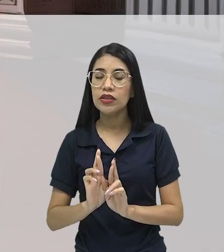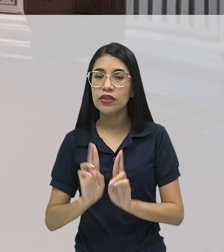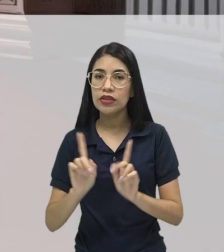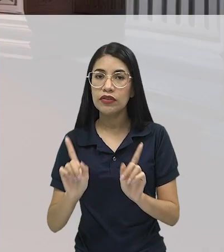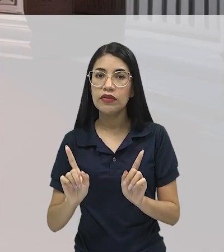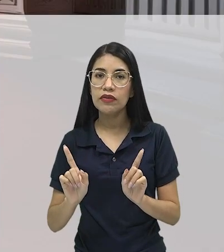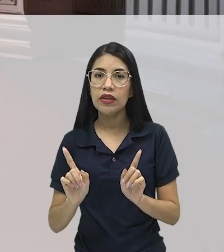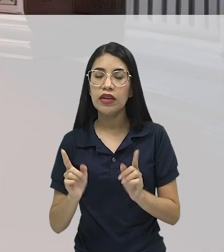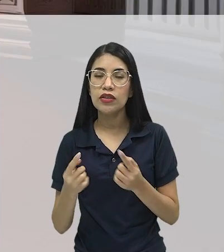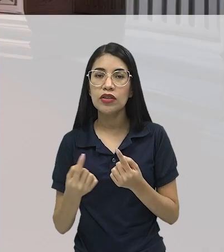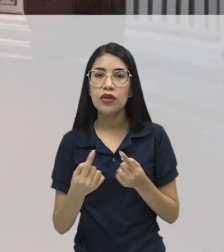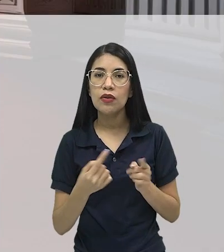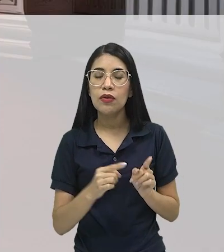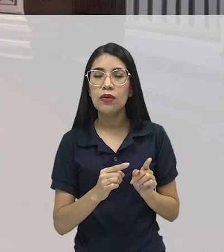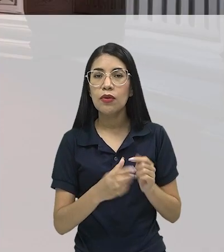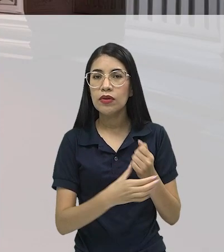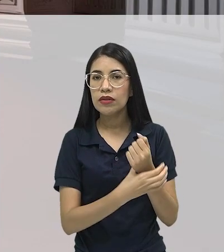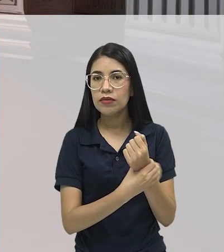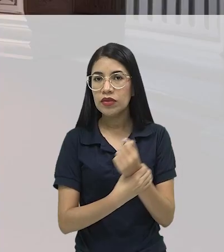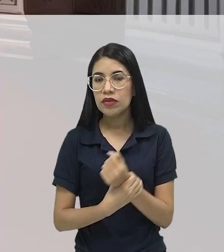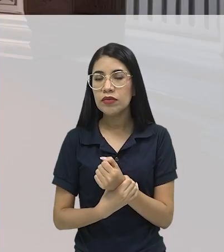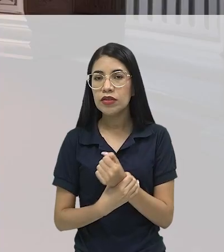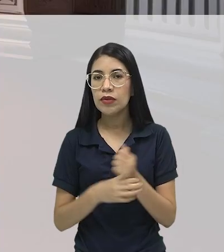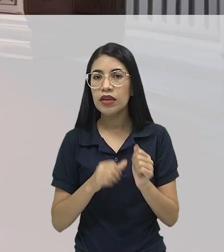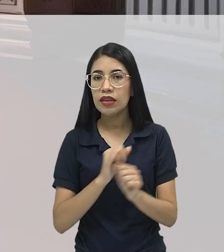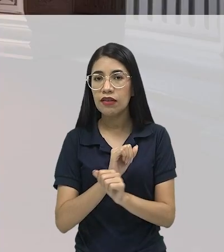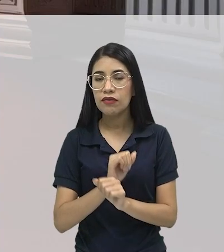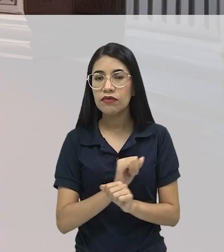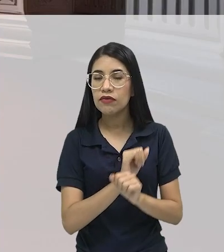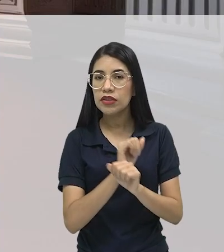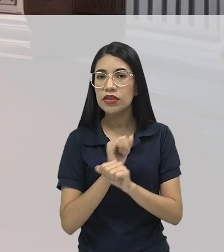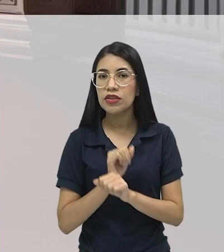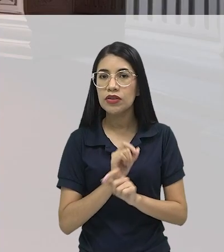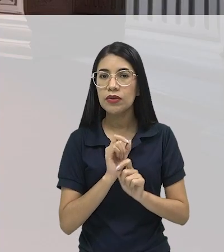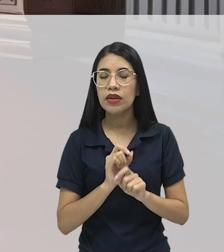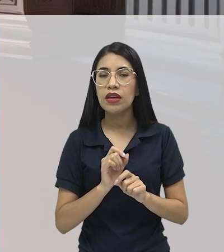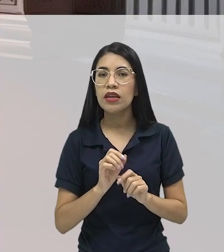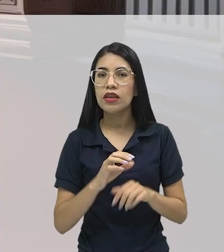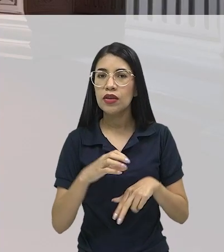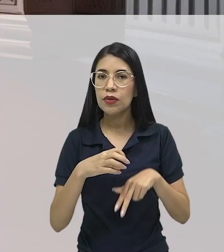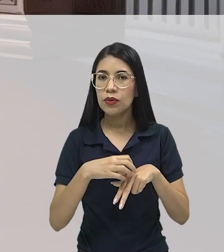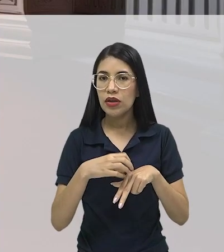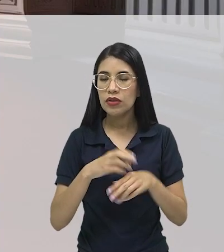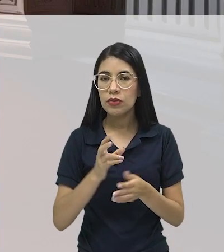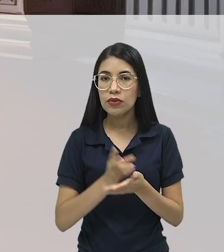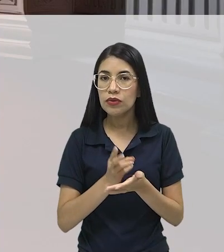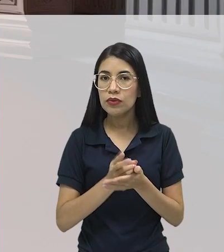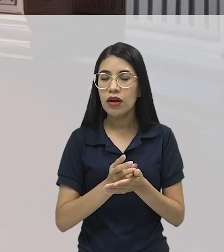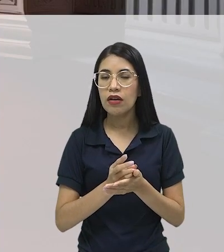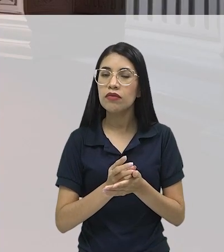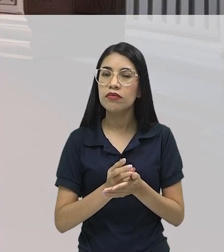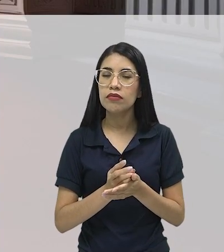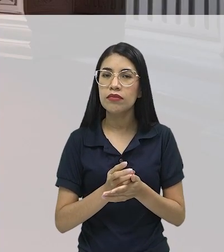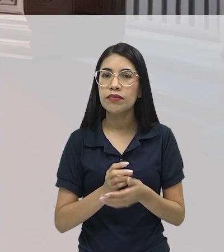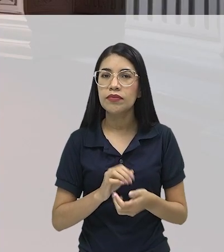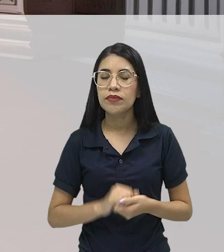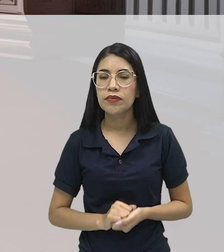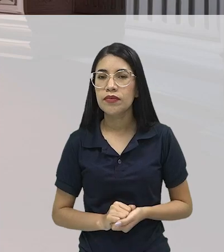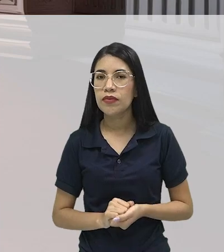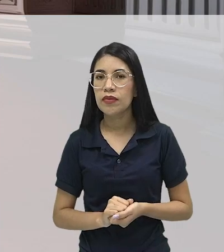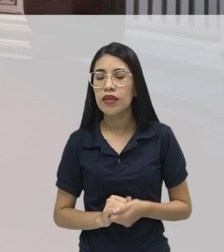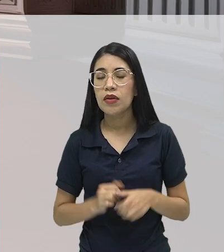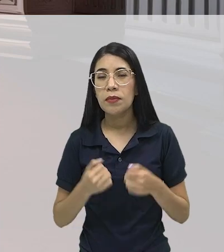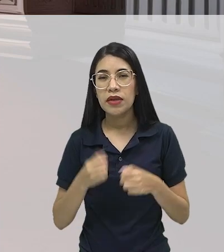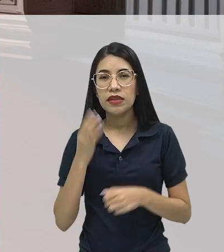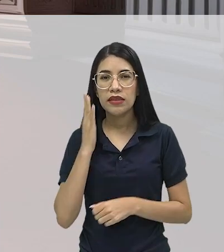contrapor contra essa que defende com unhas e dentes que os monarcas permanecessem no poder, tá bom? Então nós temos que